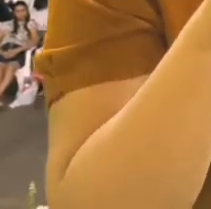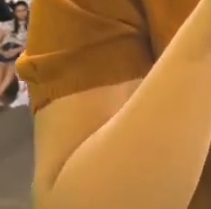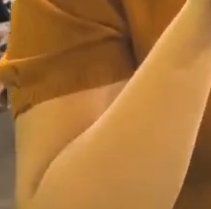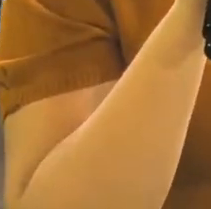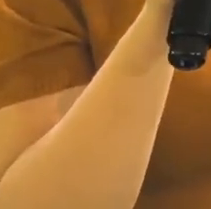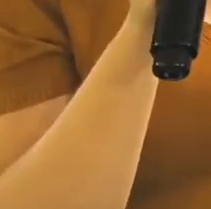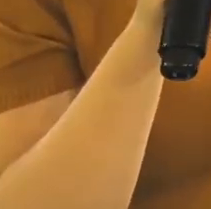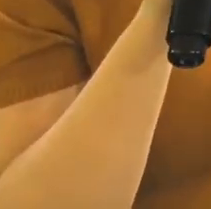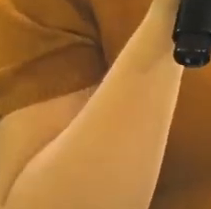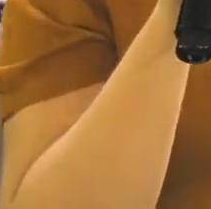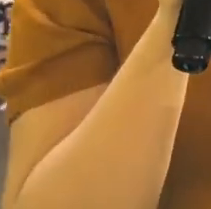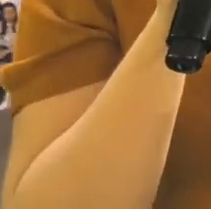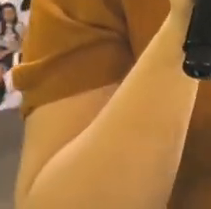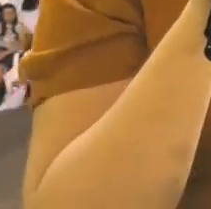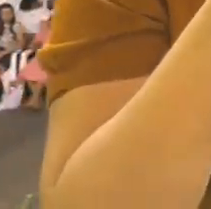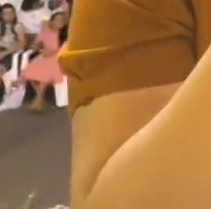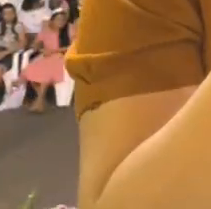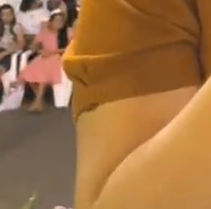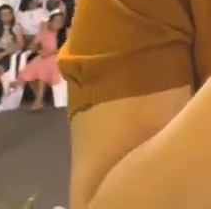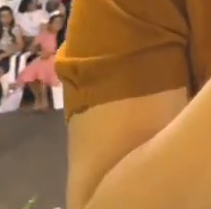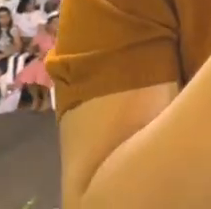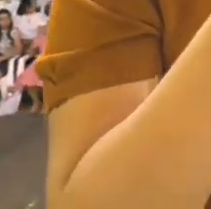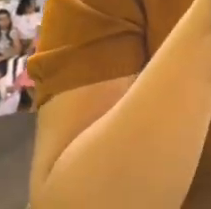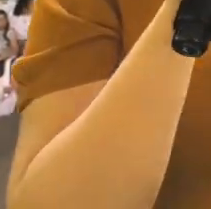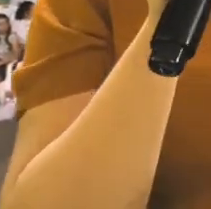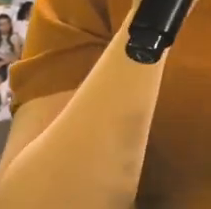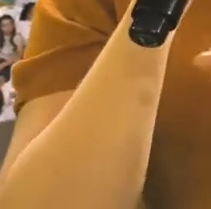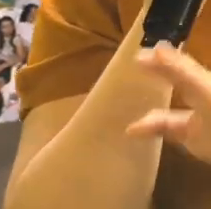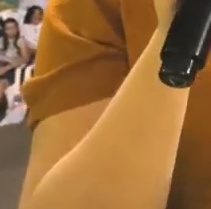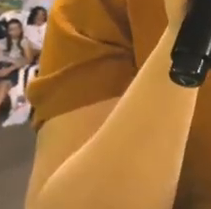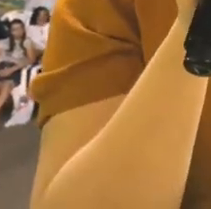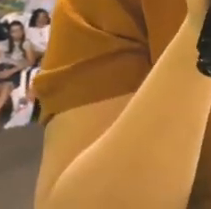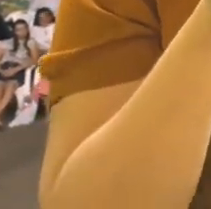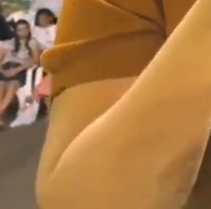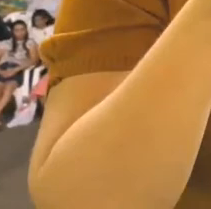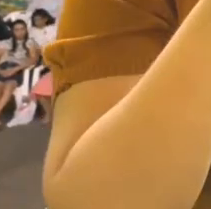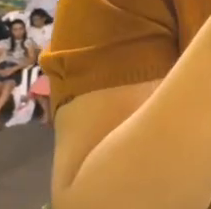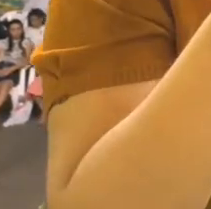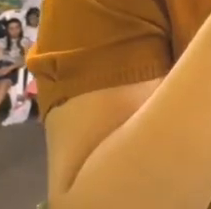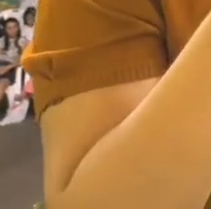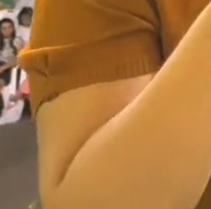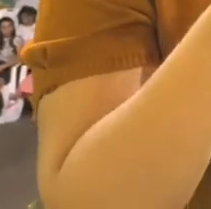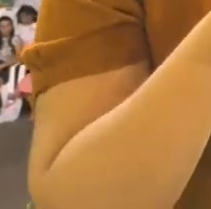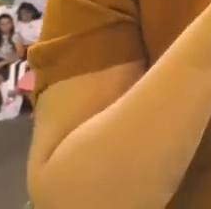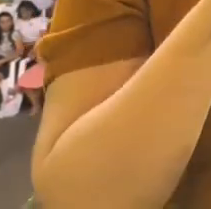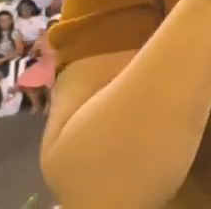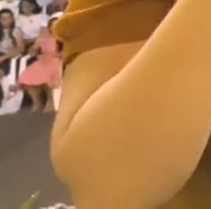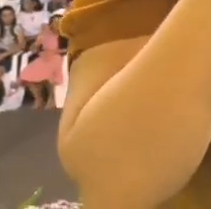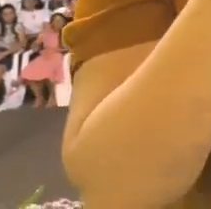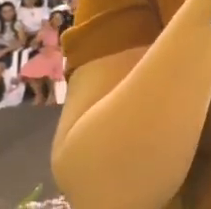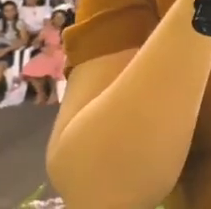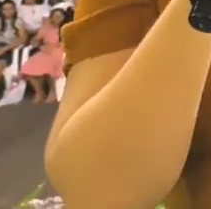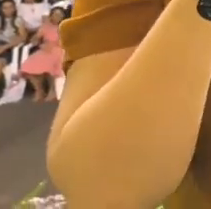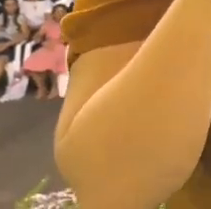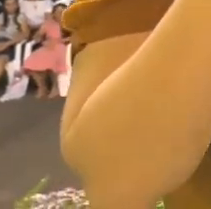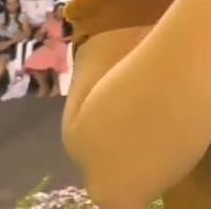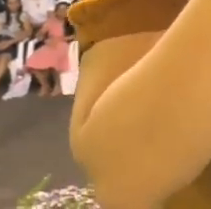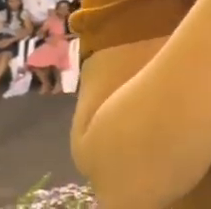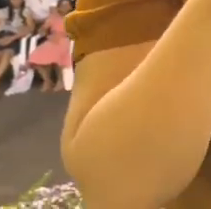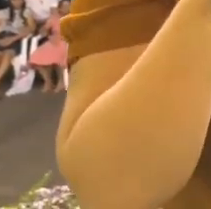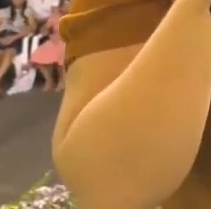e nós temos também uma barraca do IEQ o nosso instituto de educação cristã que estão ali mostrando Bíblia